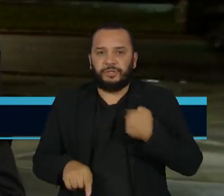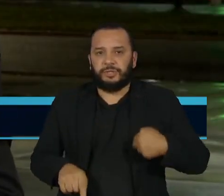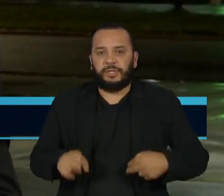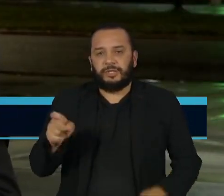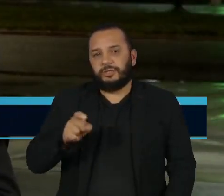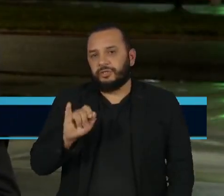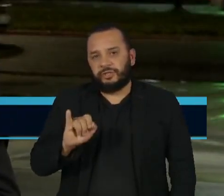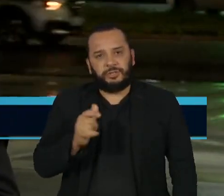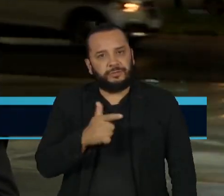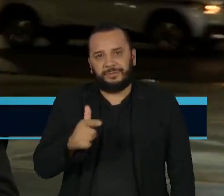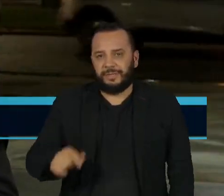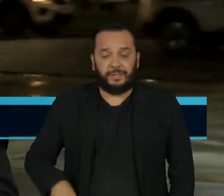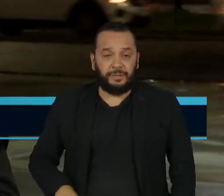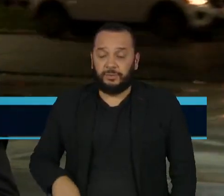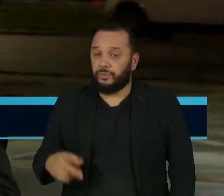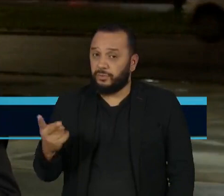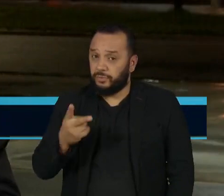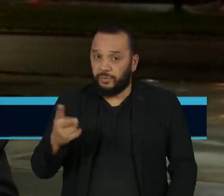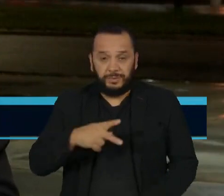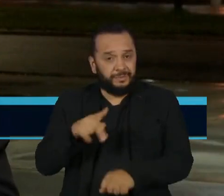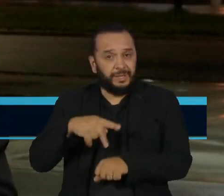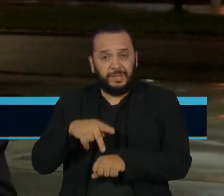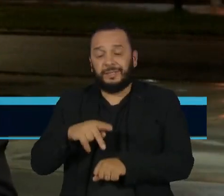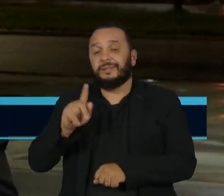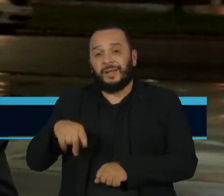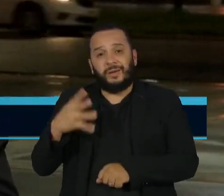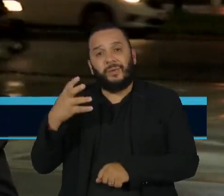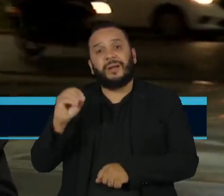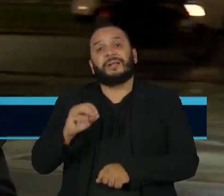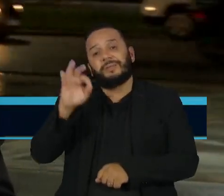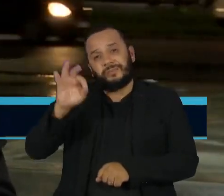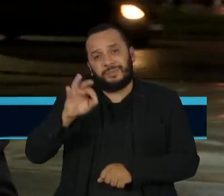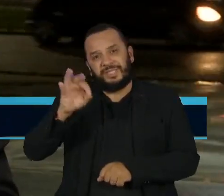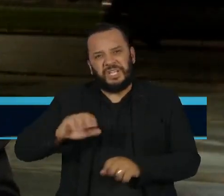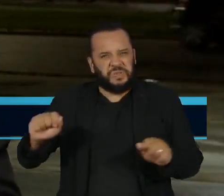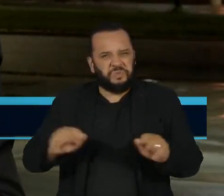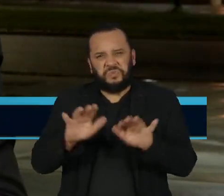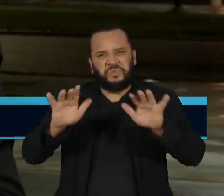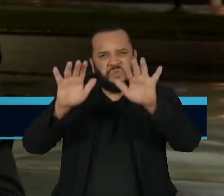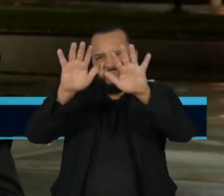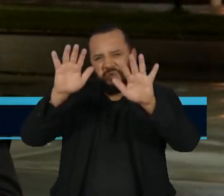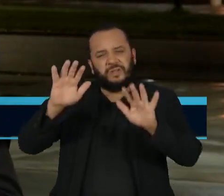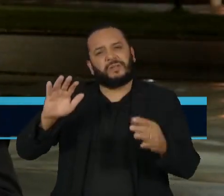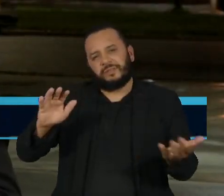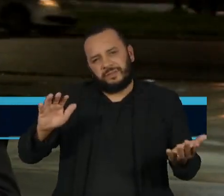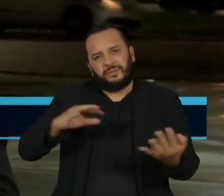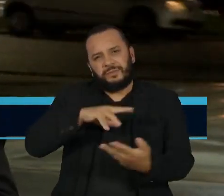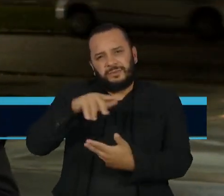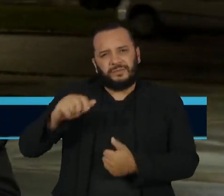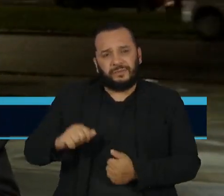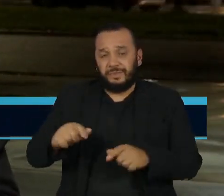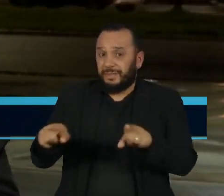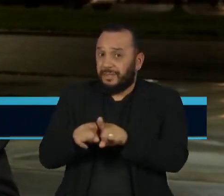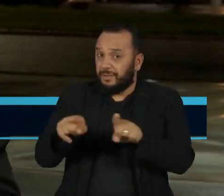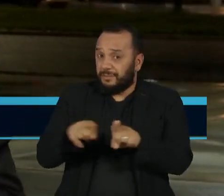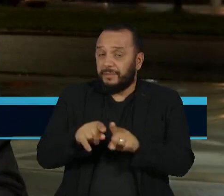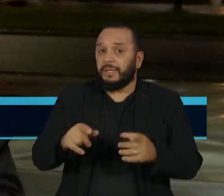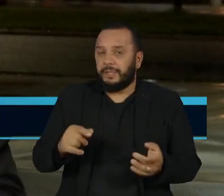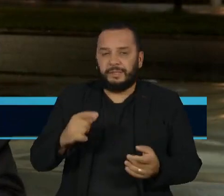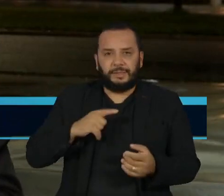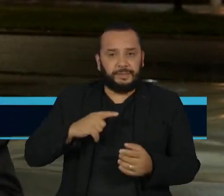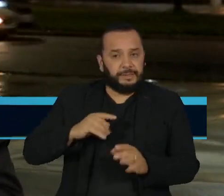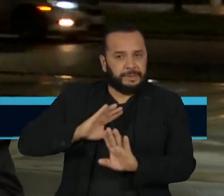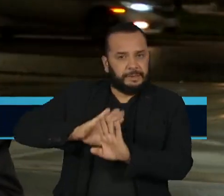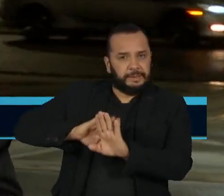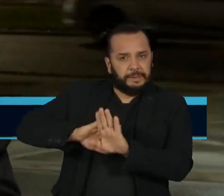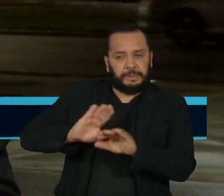Jinping, países responsáveis por 40% da emissão global de gases nocivos. Além disso, a atmosfera nos bastidores